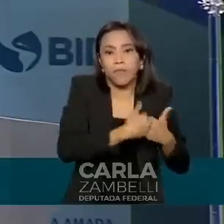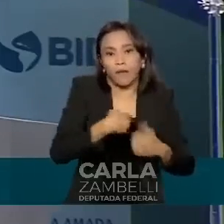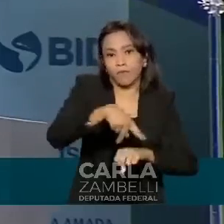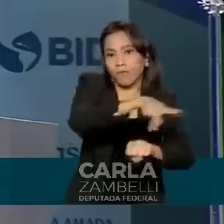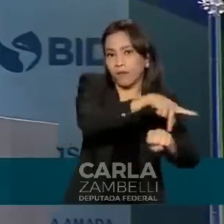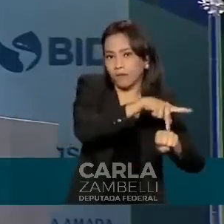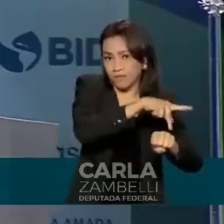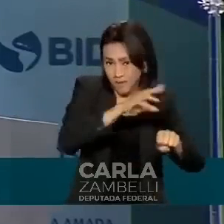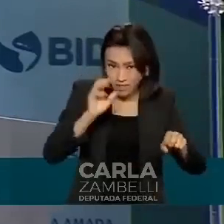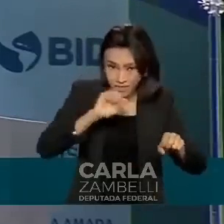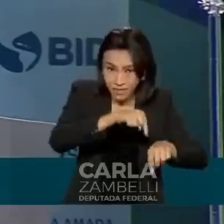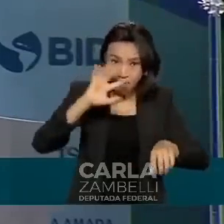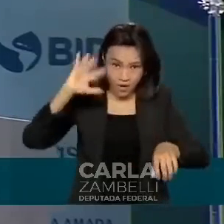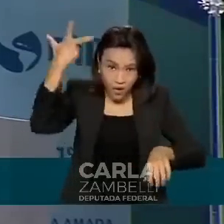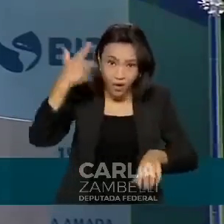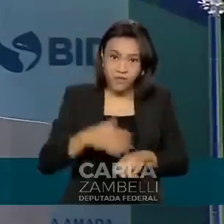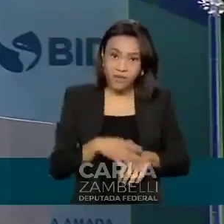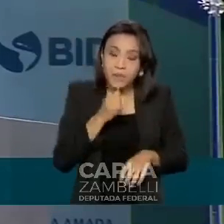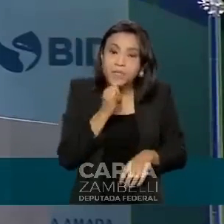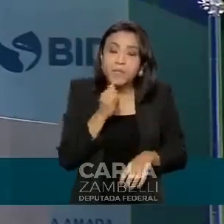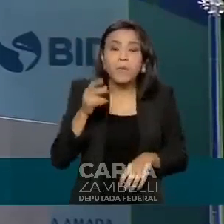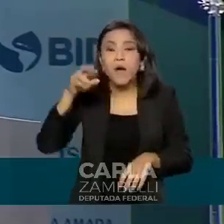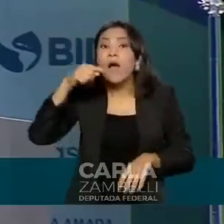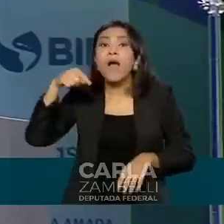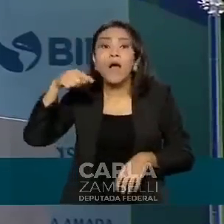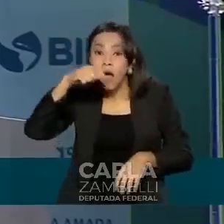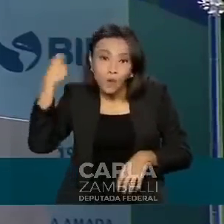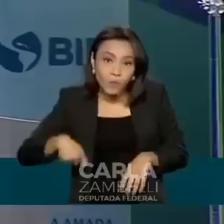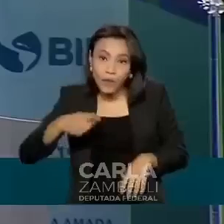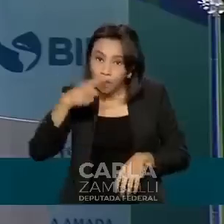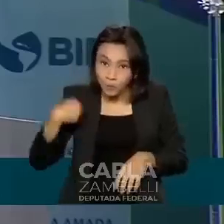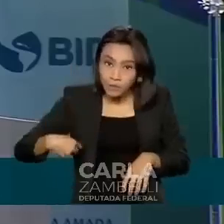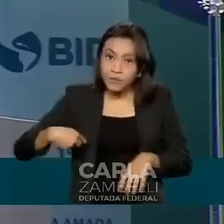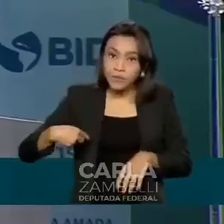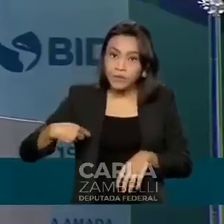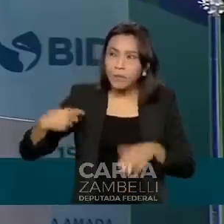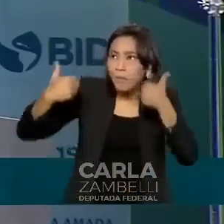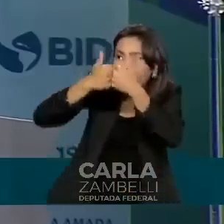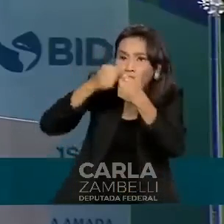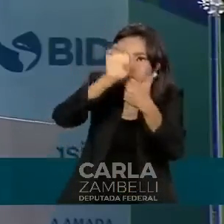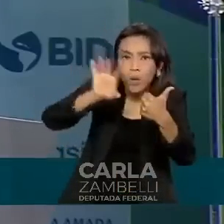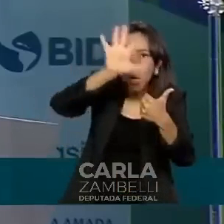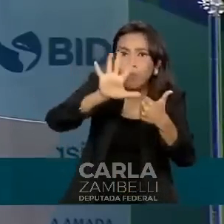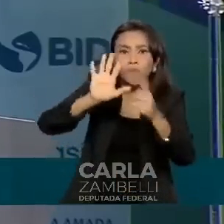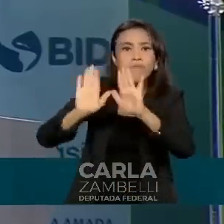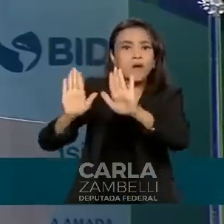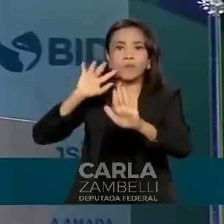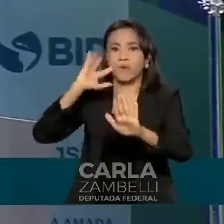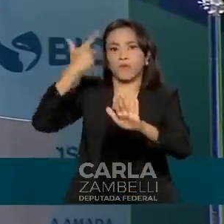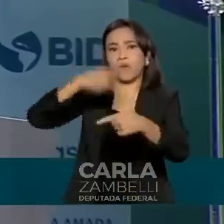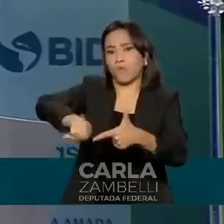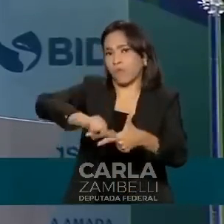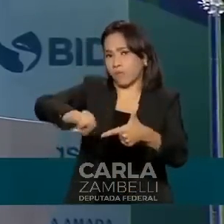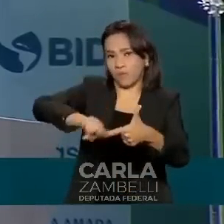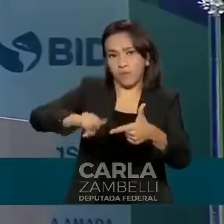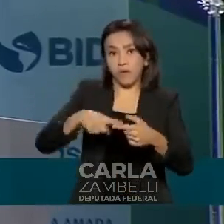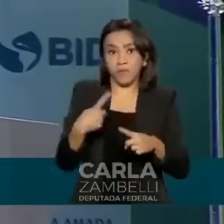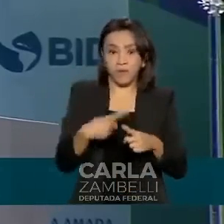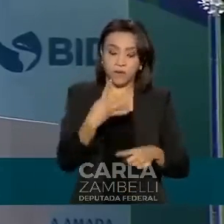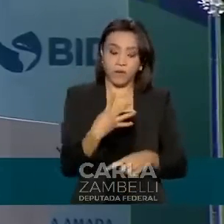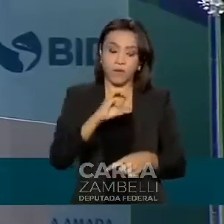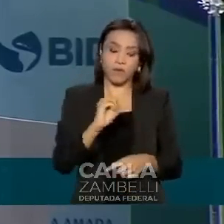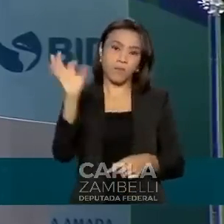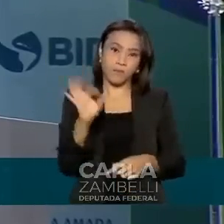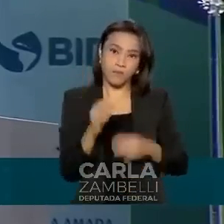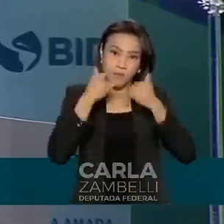perto só não é suficiente por exemplo a Rússia também pertinho da Europa Ah e não resolve o problema da Europa P quarenta por cento da